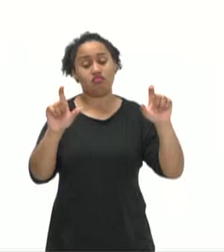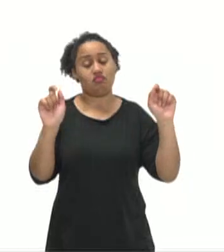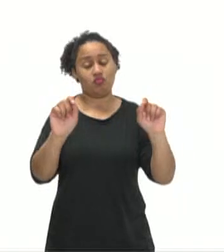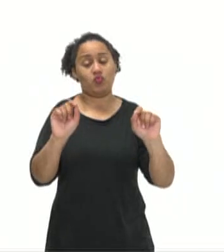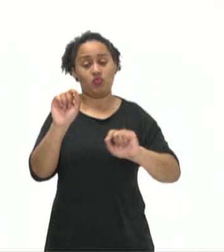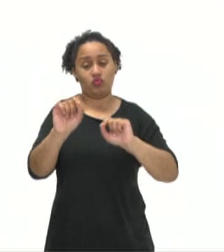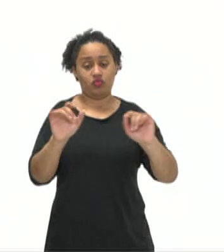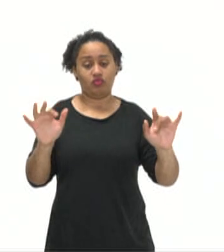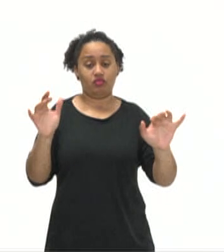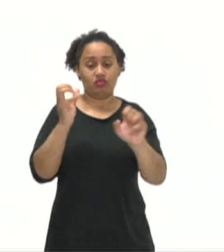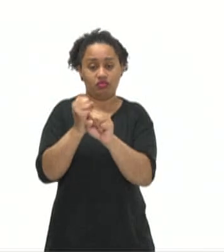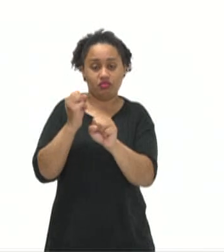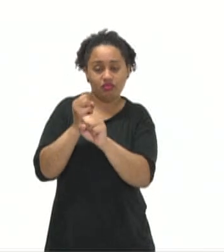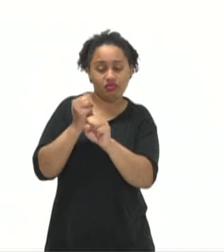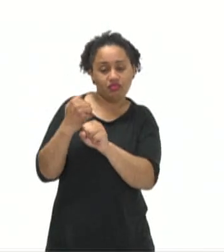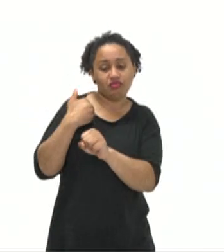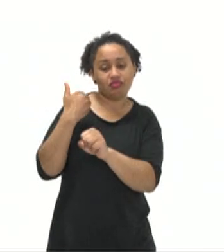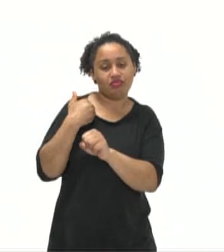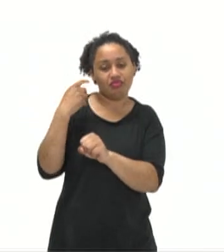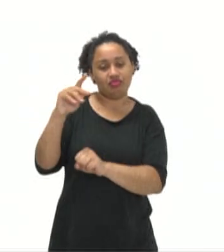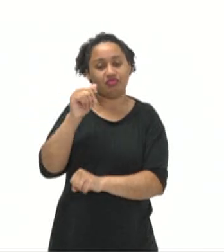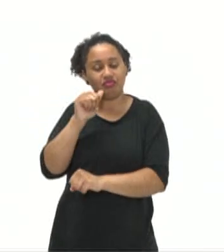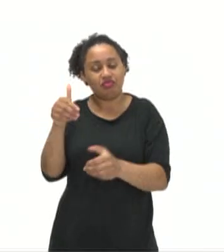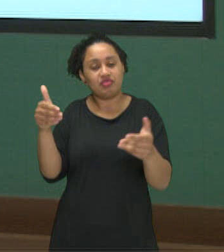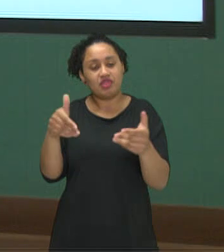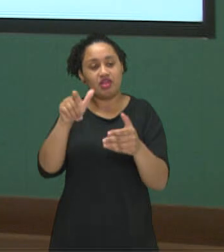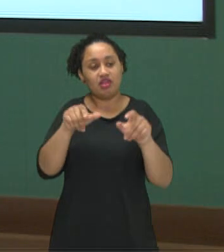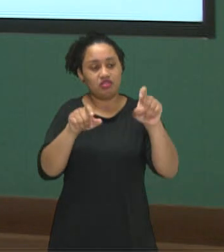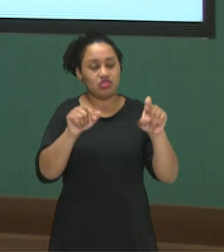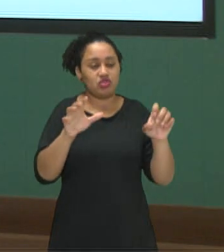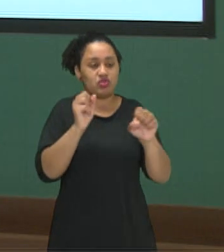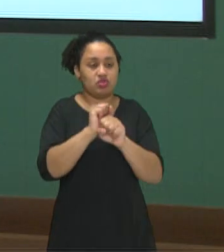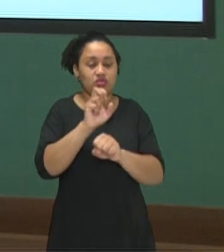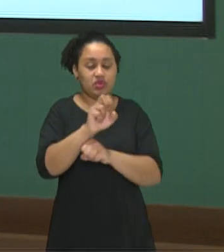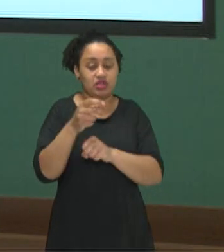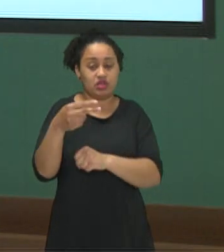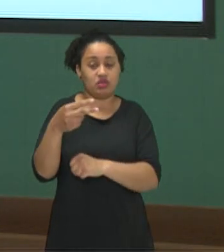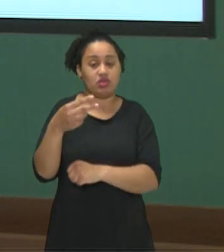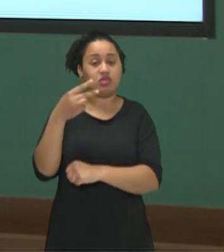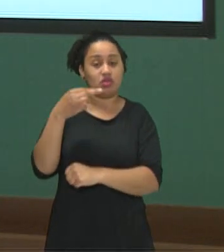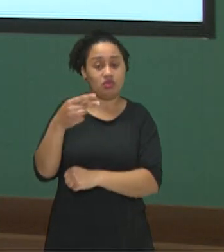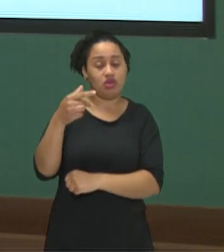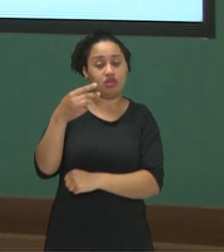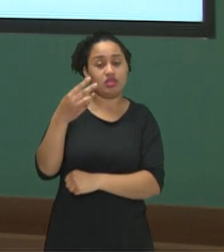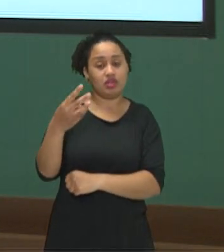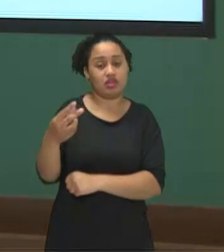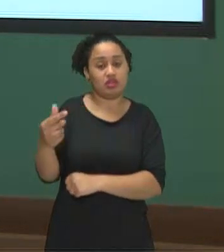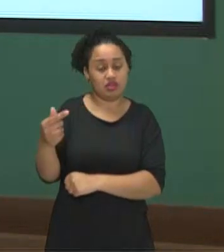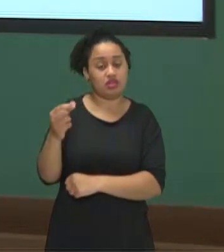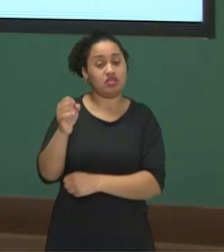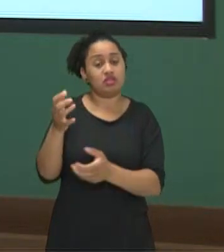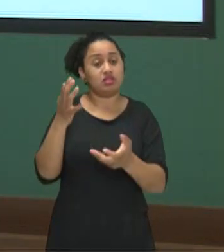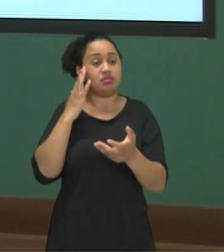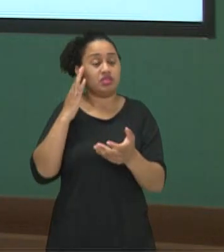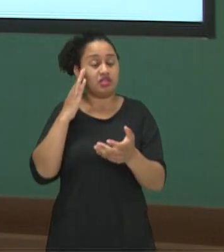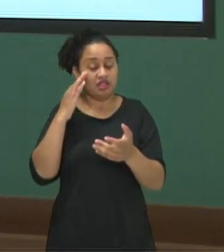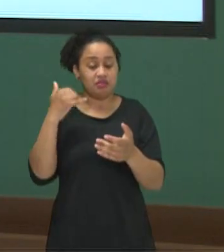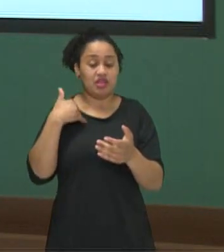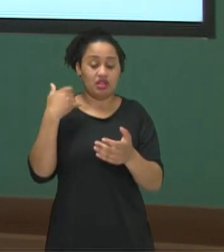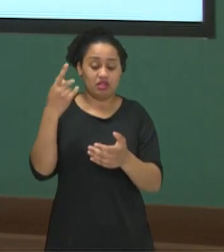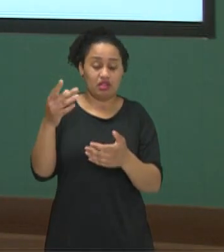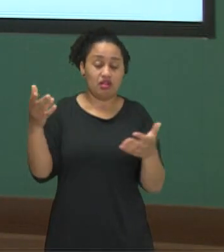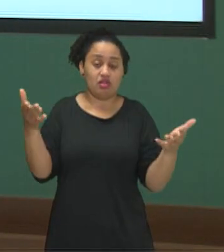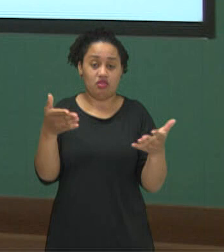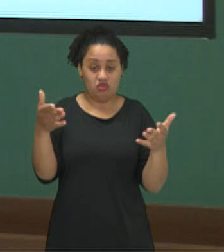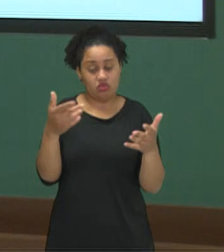permite calcular a idade de Karina tem hoje é x mais 5 igual a 37. Se quisermos saber a idade dela hoje,